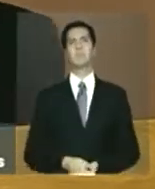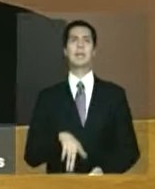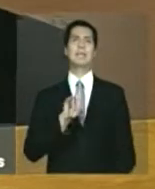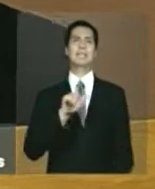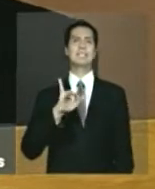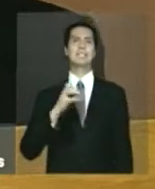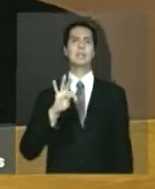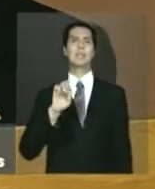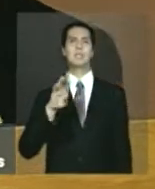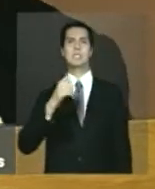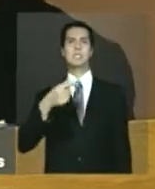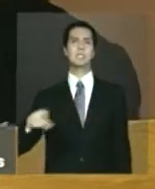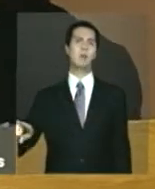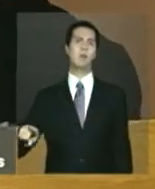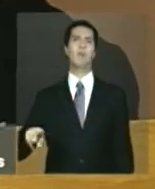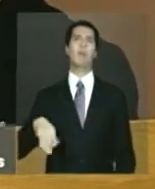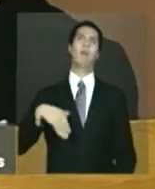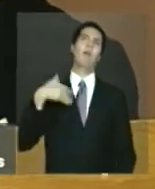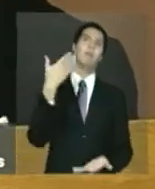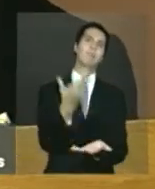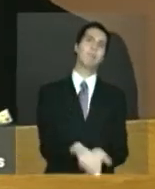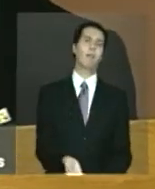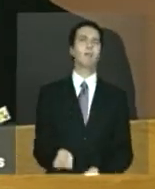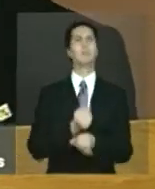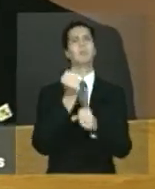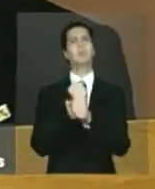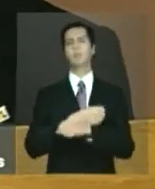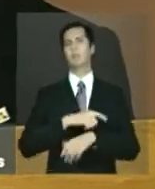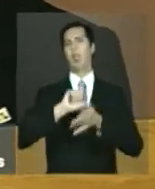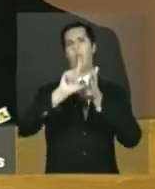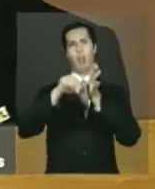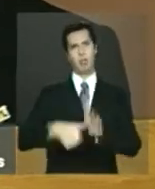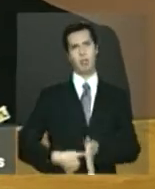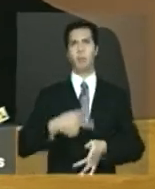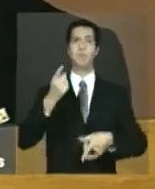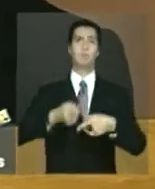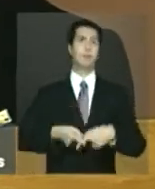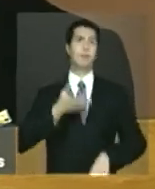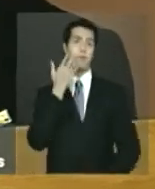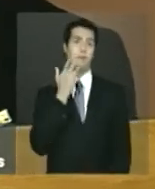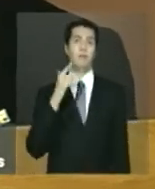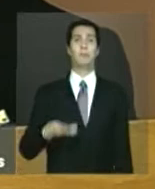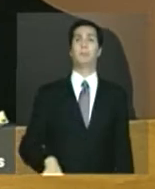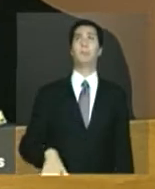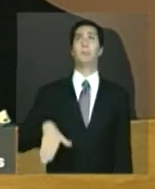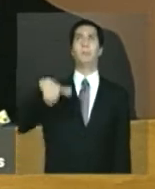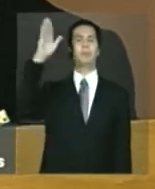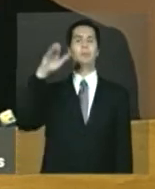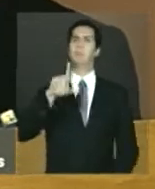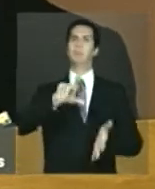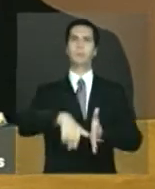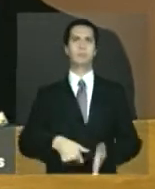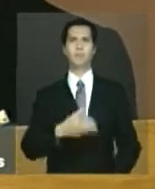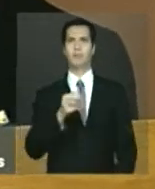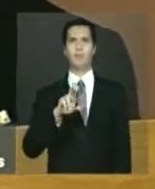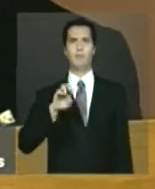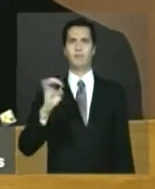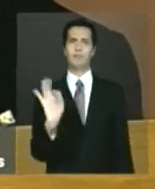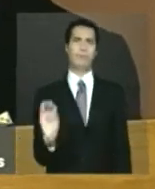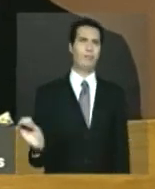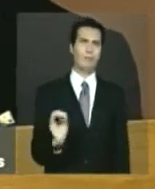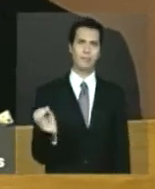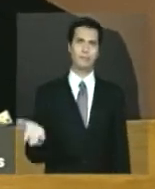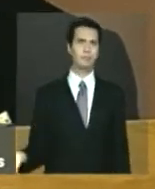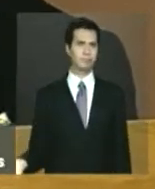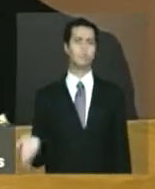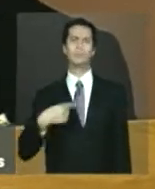licitações para podermos fazer as creches não senão as crianças adquir adolesc na adolescência e não tem a creche n a